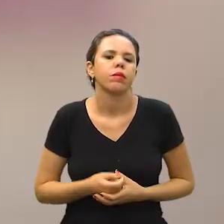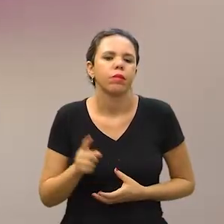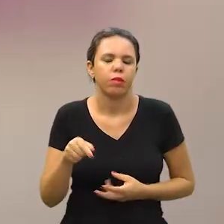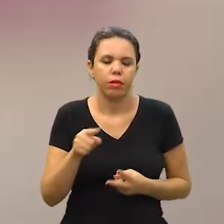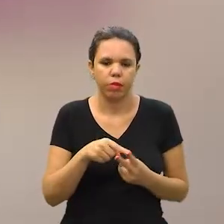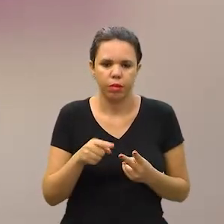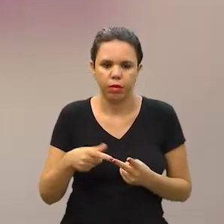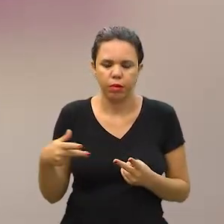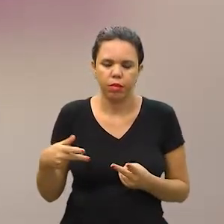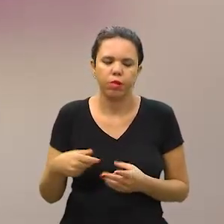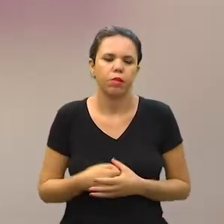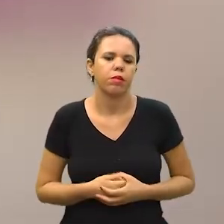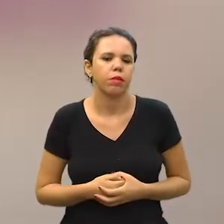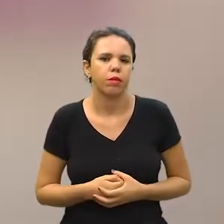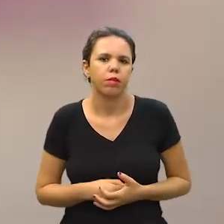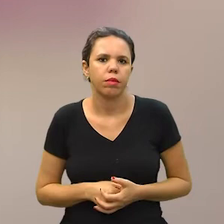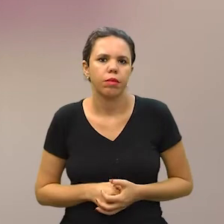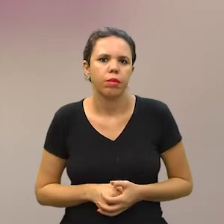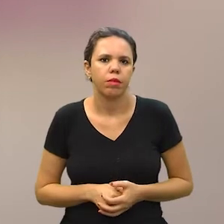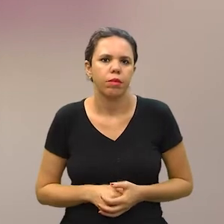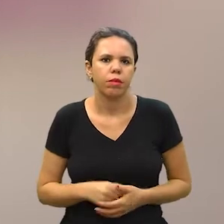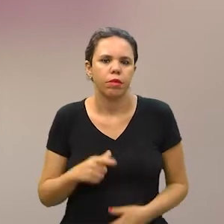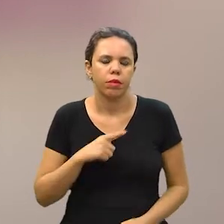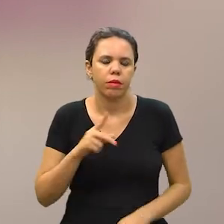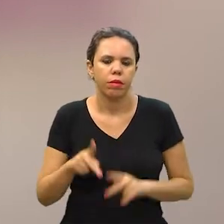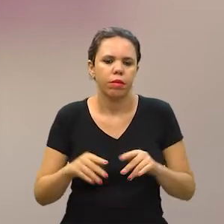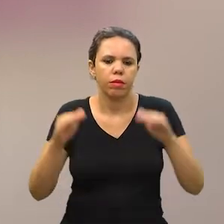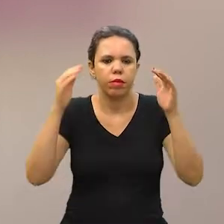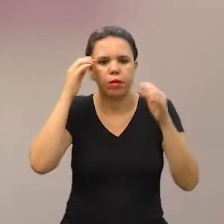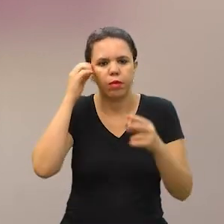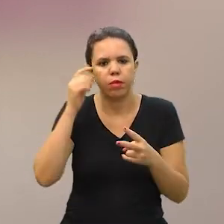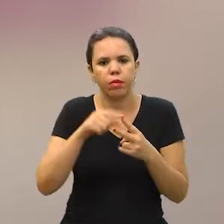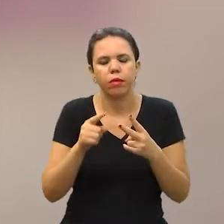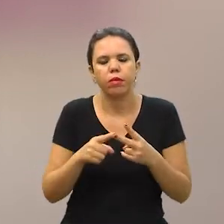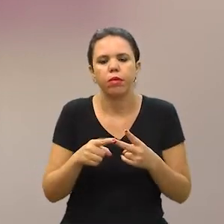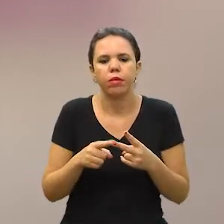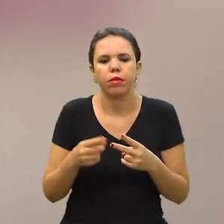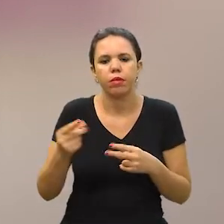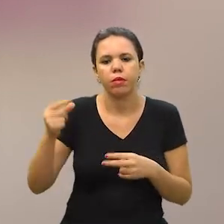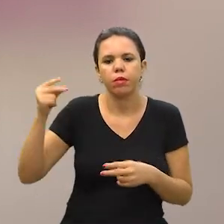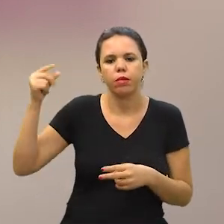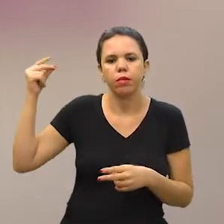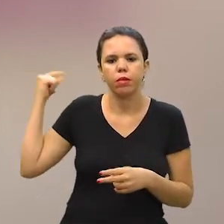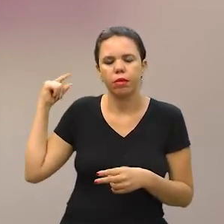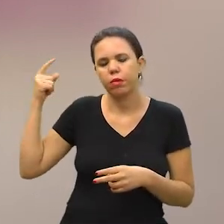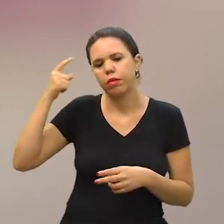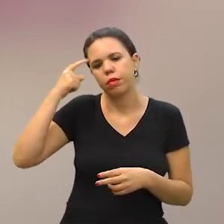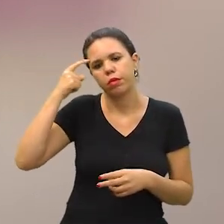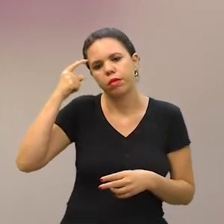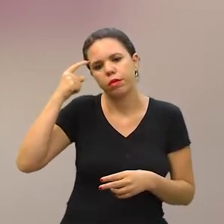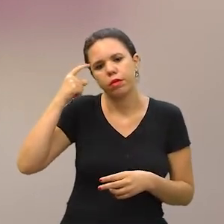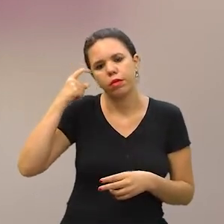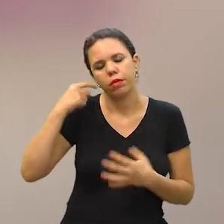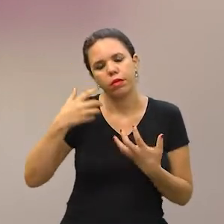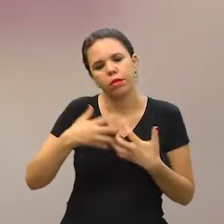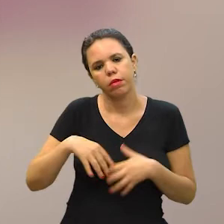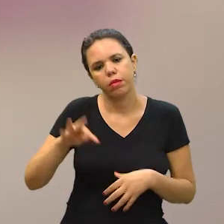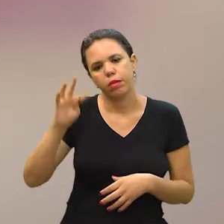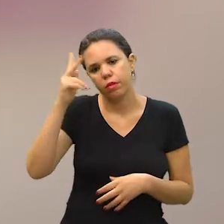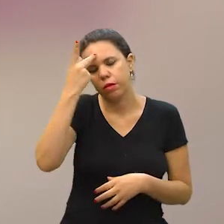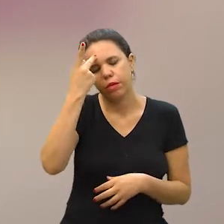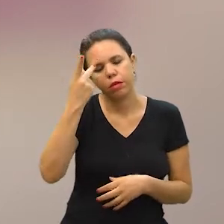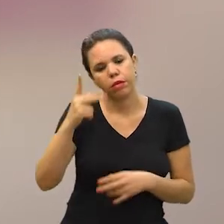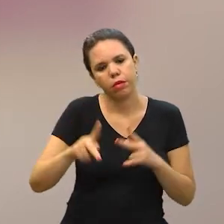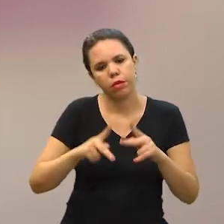Isso são as duas coisas, né? A gente tem no adulto essas duas questões. Antigamente, nós pensávamos que o